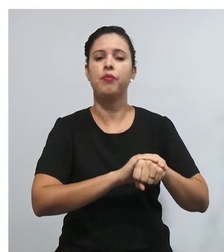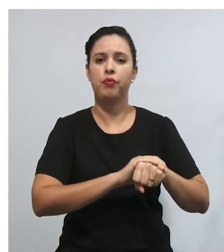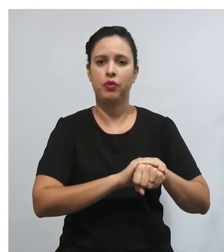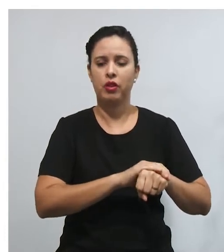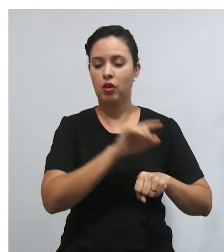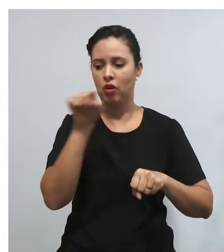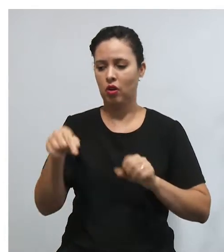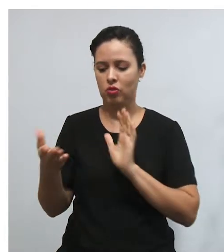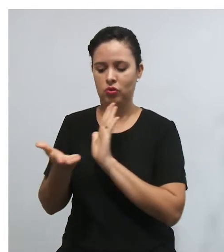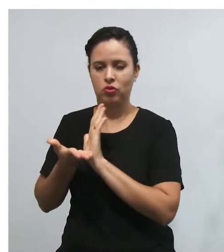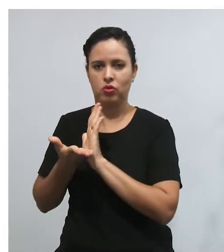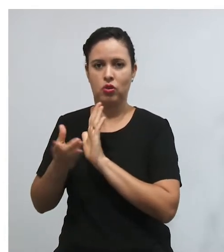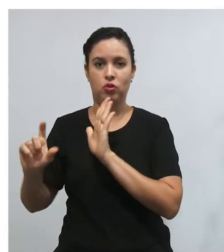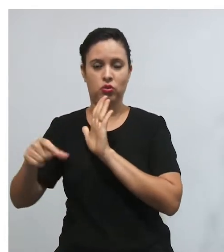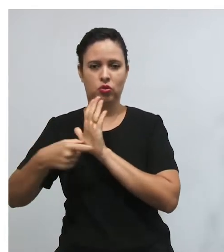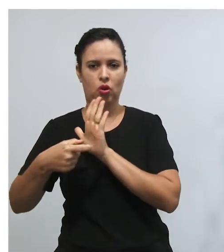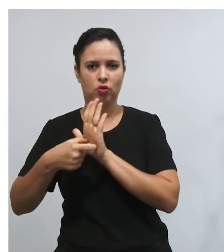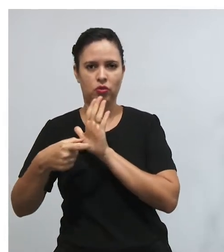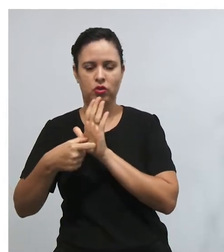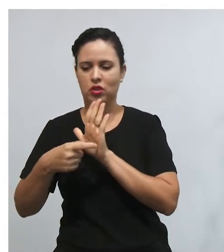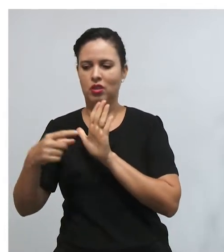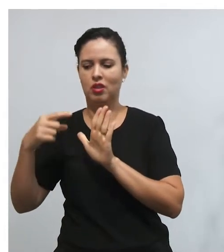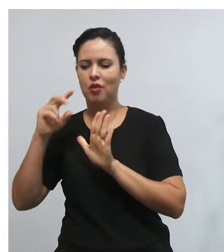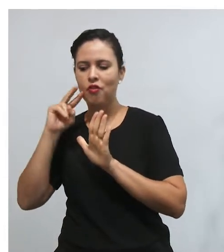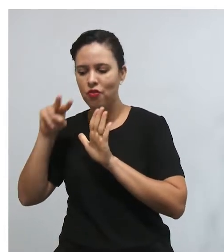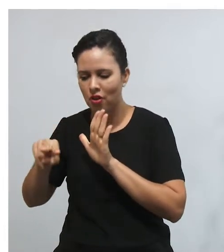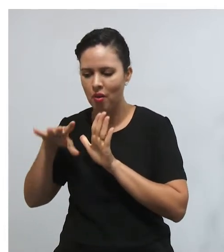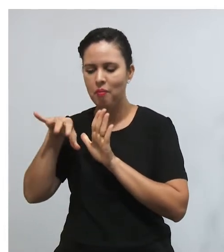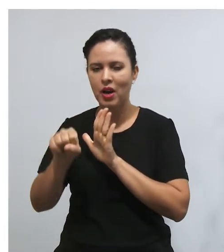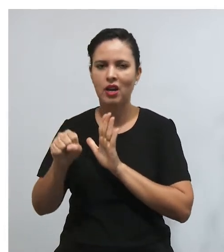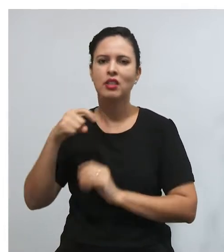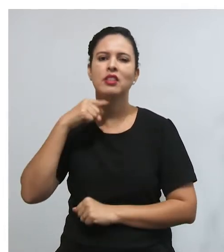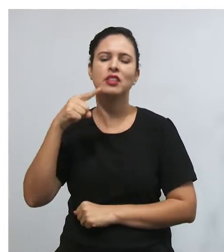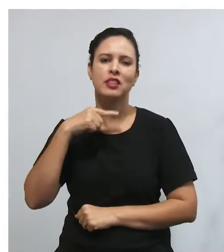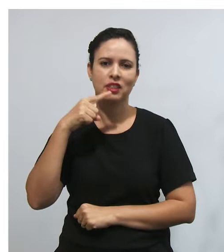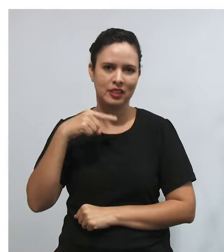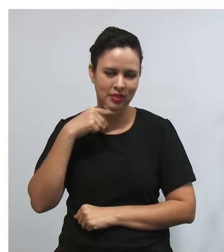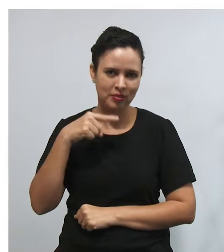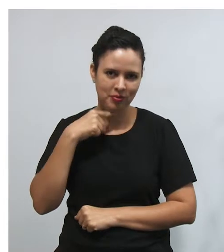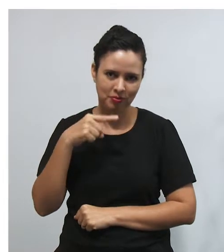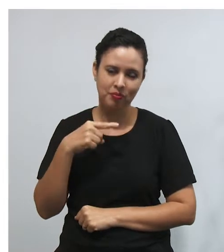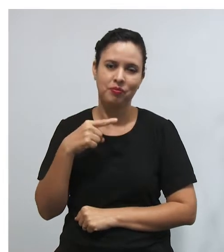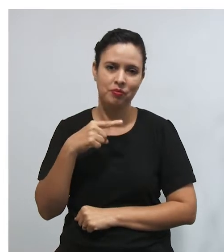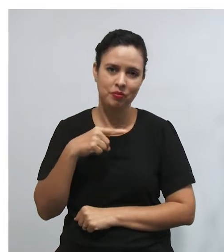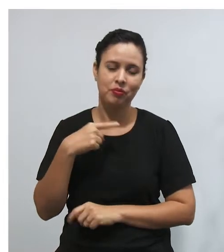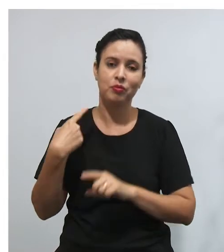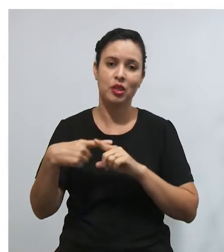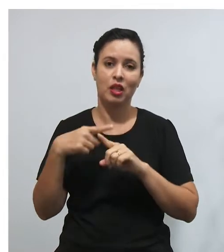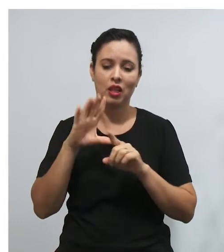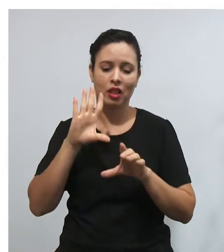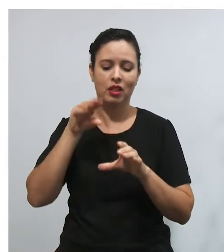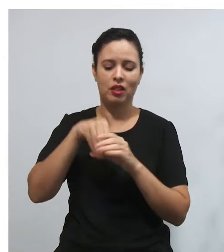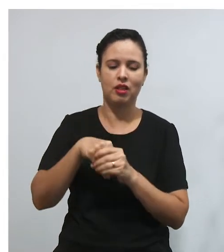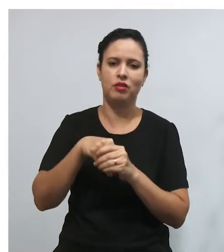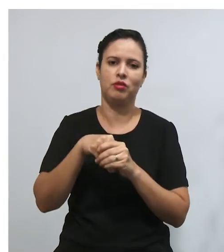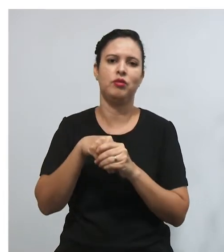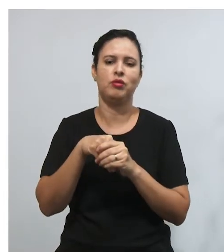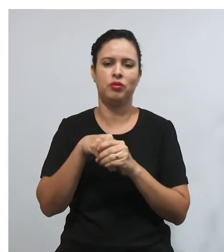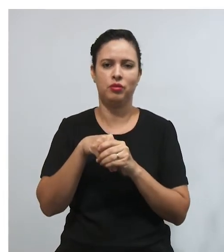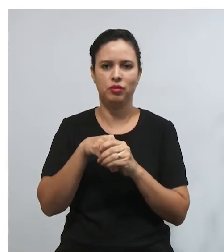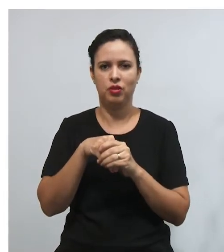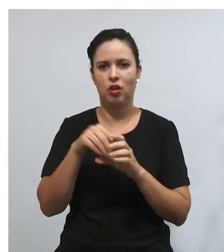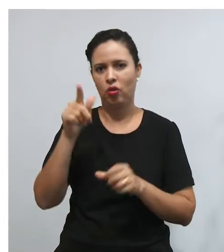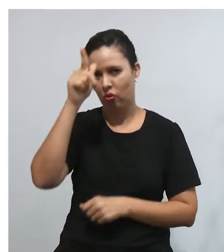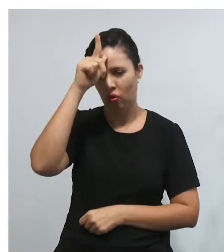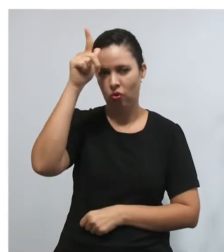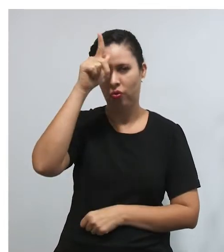que o software é a parte mais abstrata, né? Que não se consegue pegar, né? Essa aqui é a